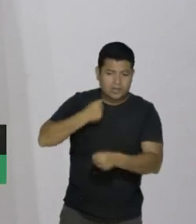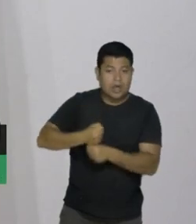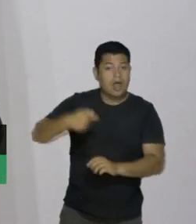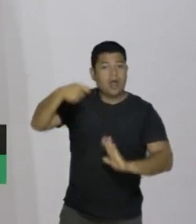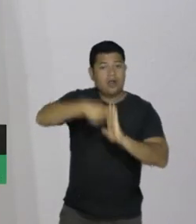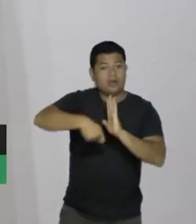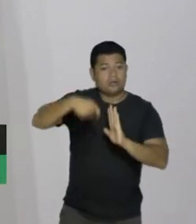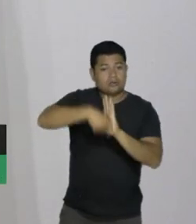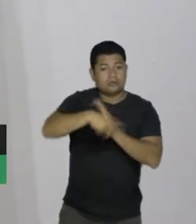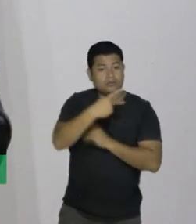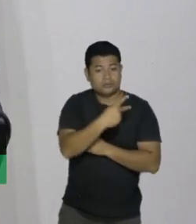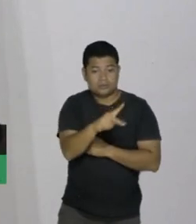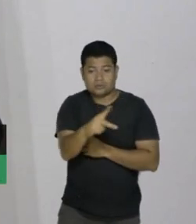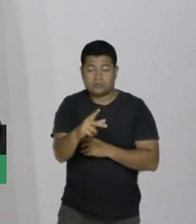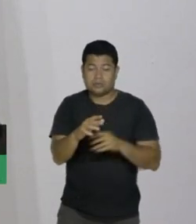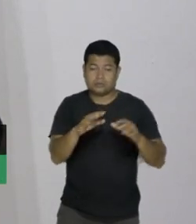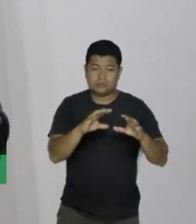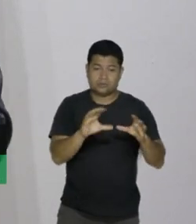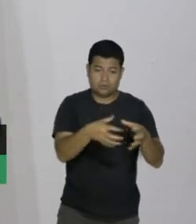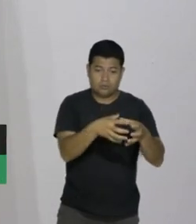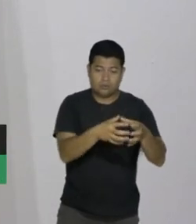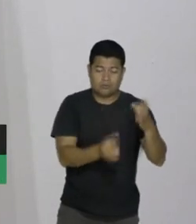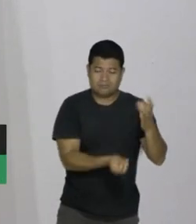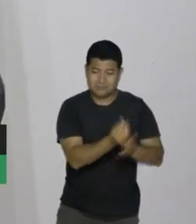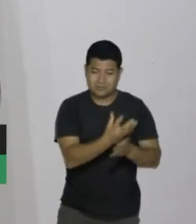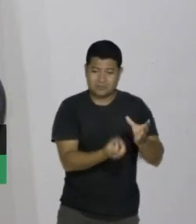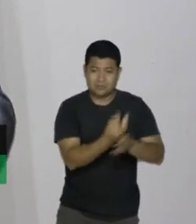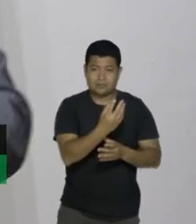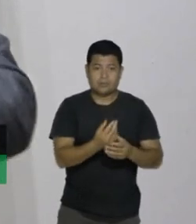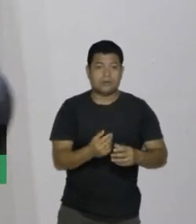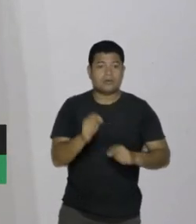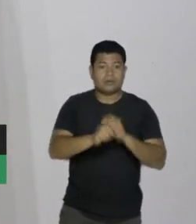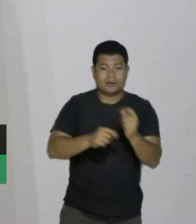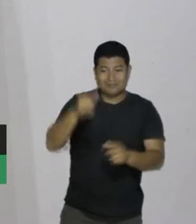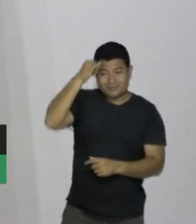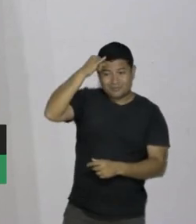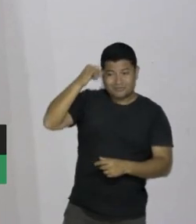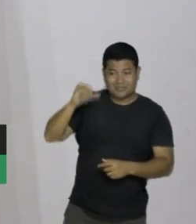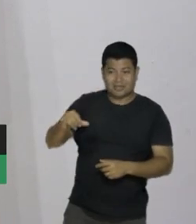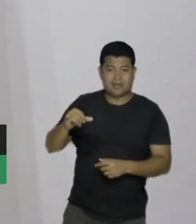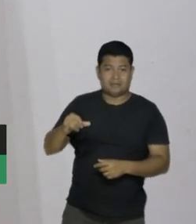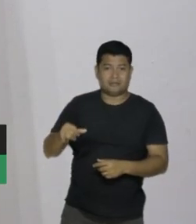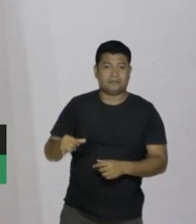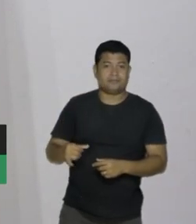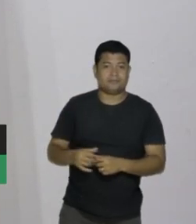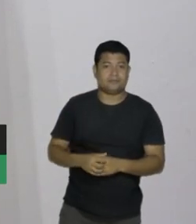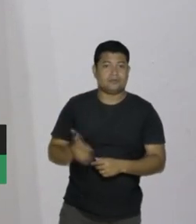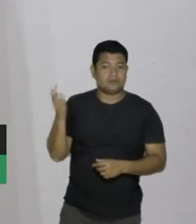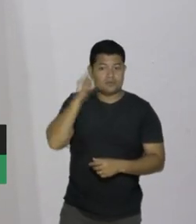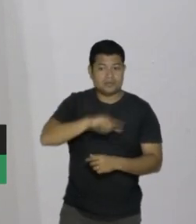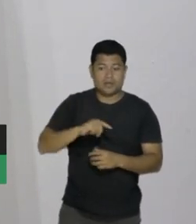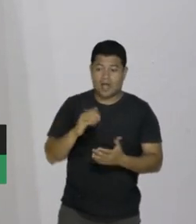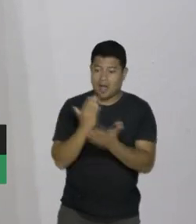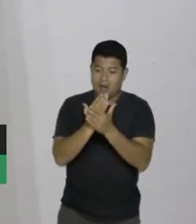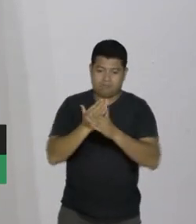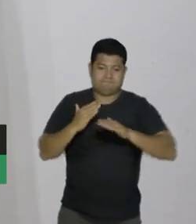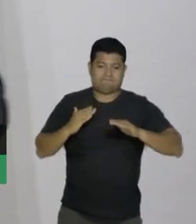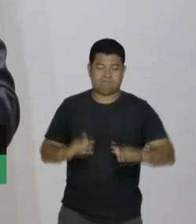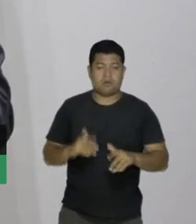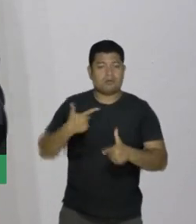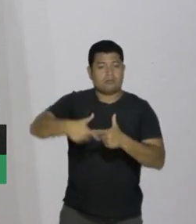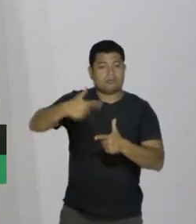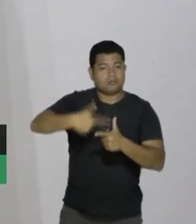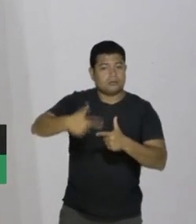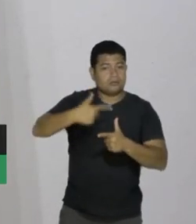para combater essa taxa até que nós conseguimos se ver livre da Síria pulmonella que por